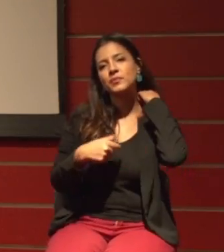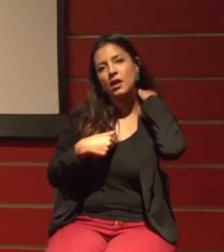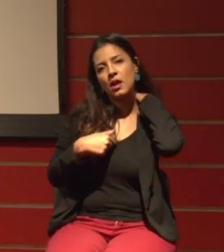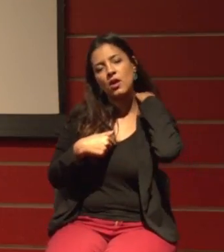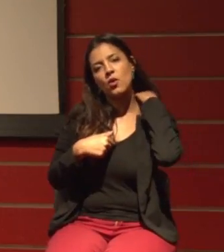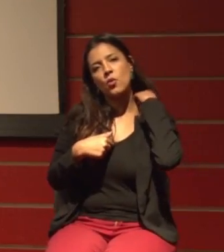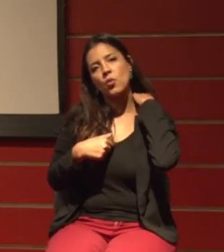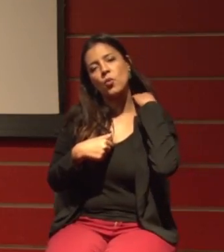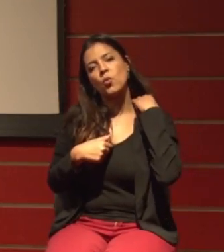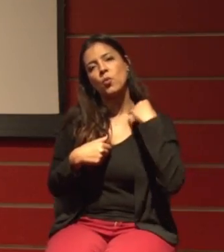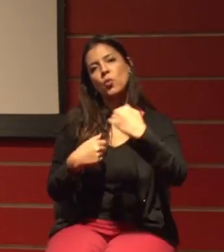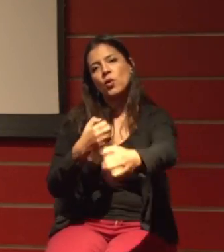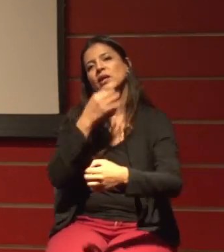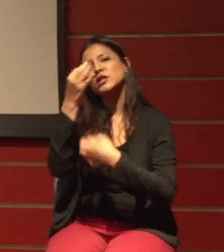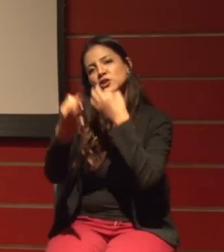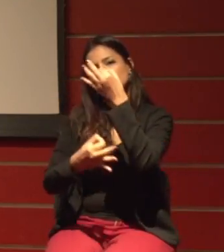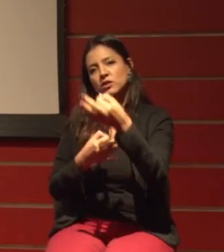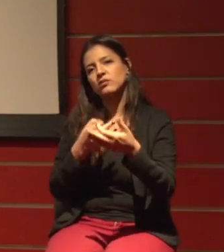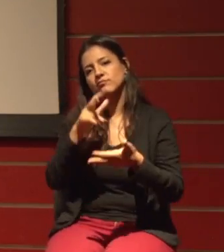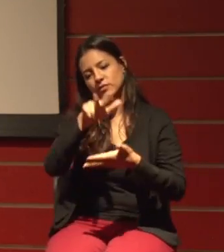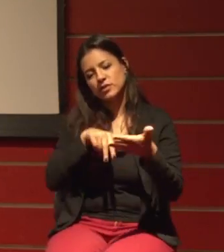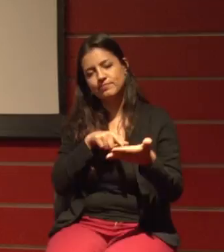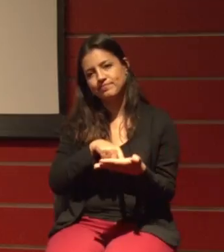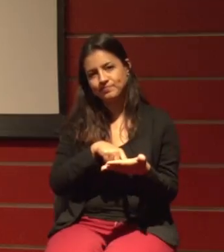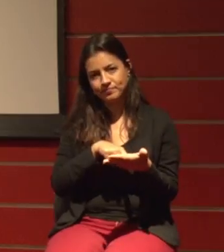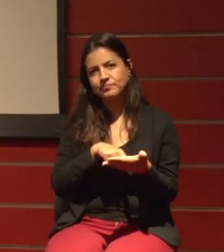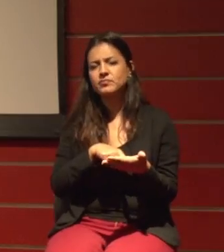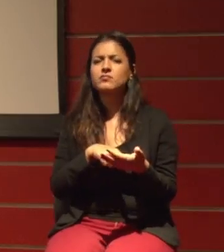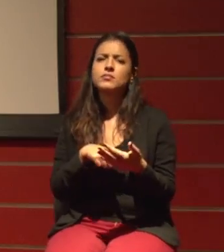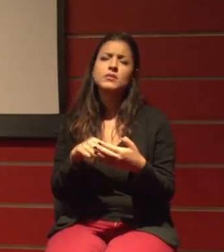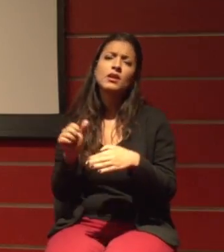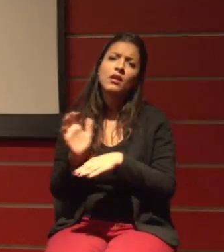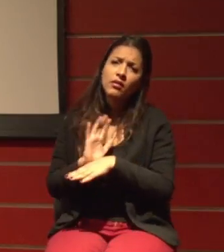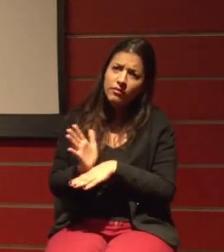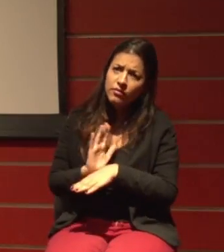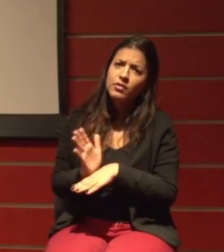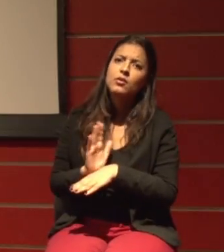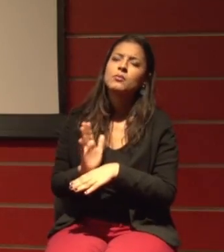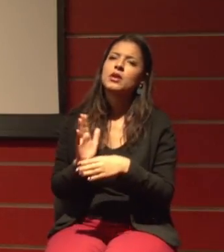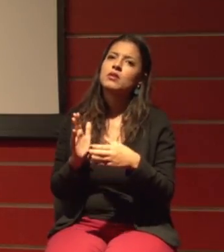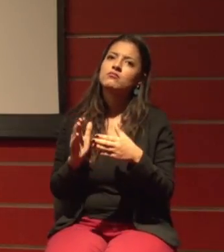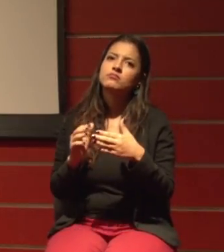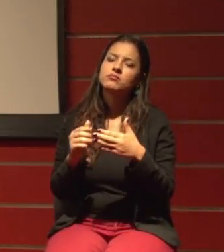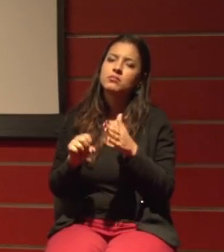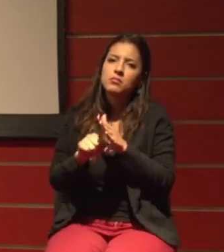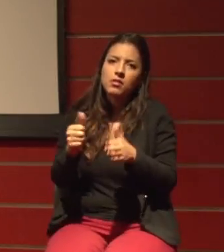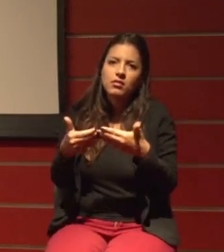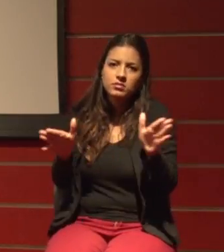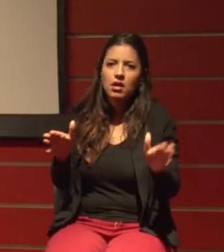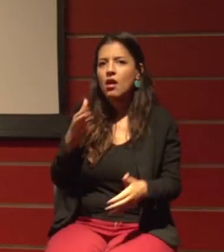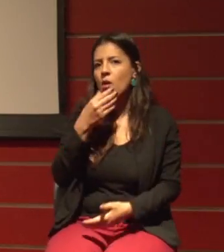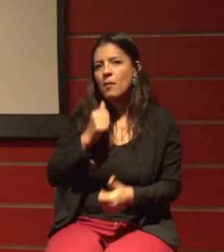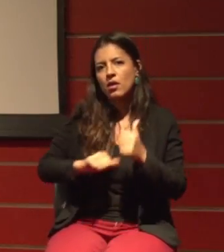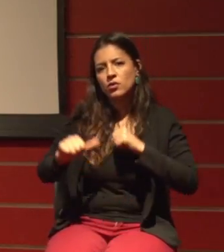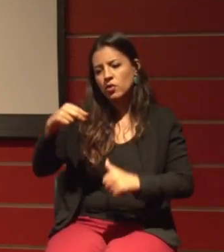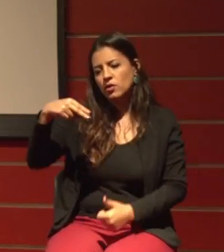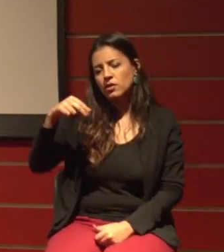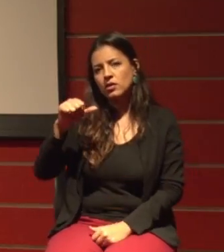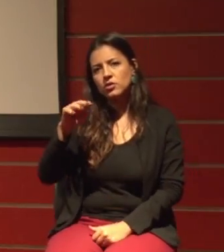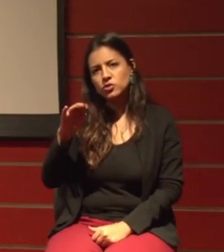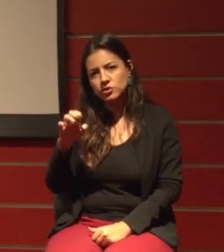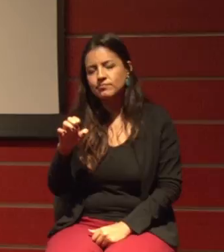crítica antes de ir né ela fala eh filme de estreia do ator Nate Parker o saiu no Jornal